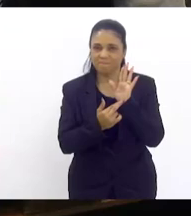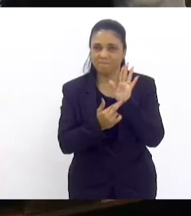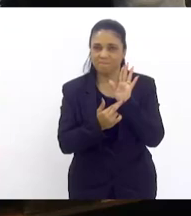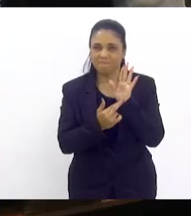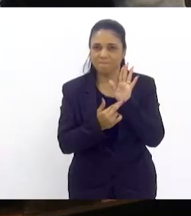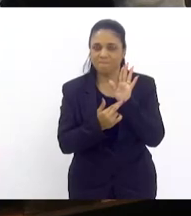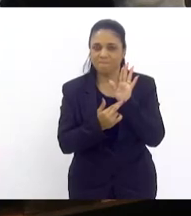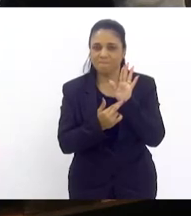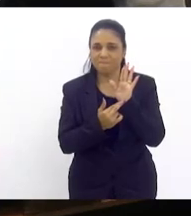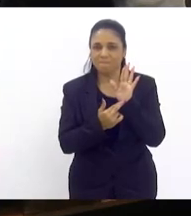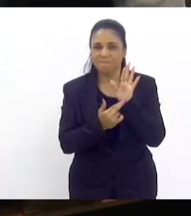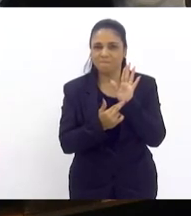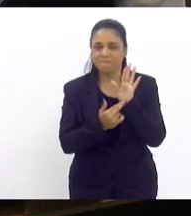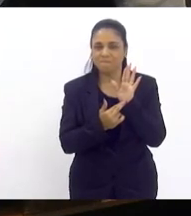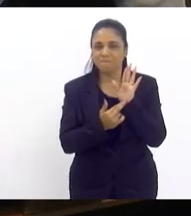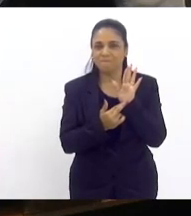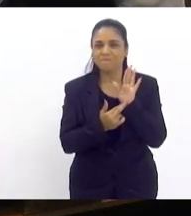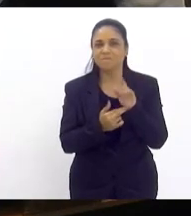tá